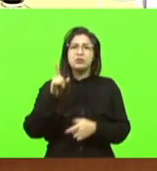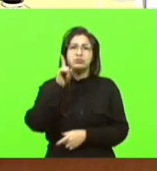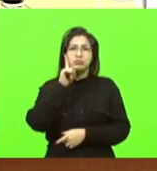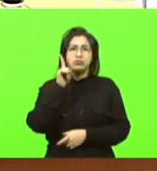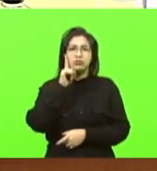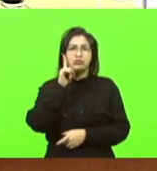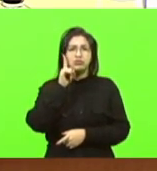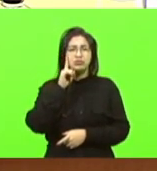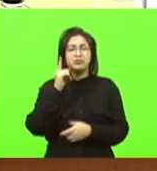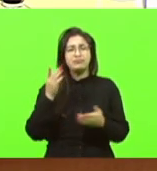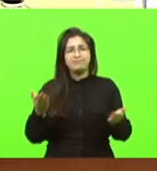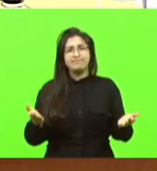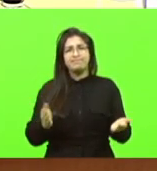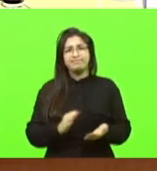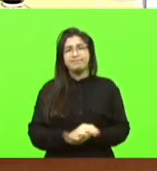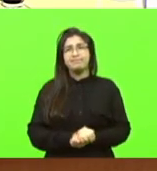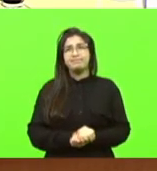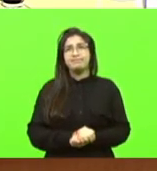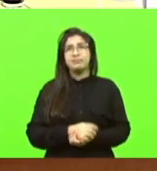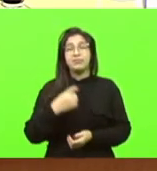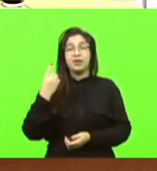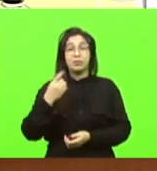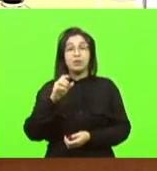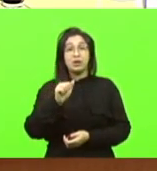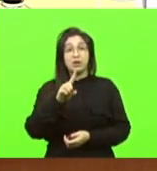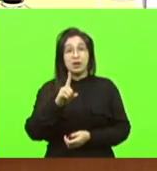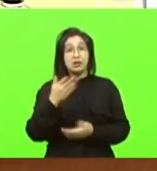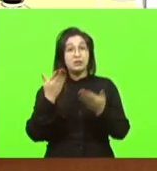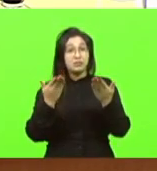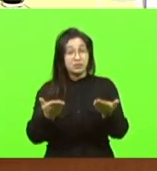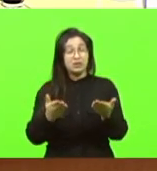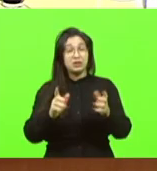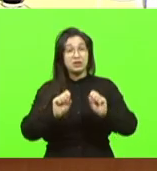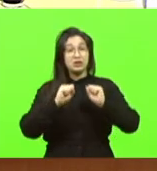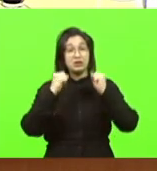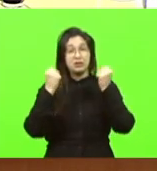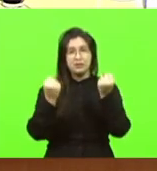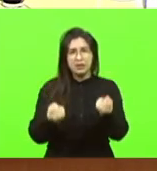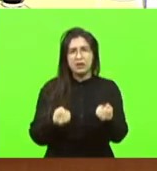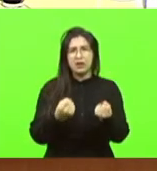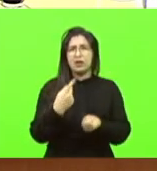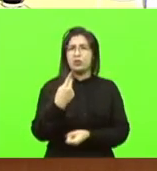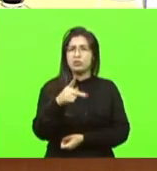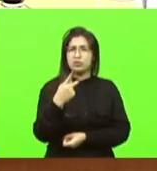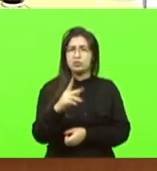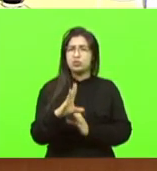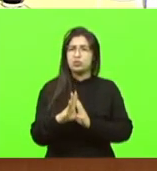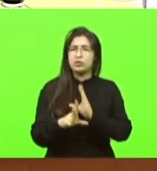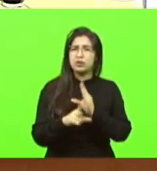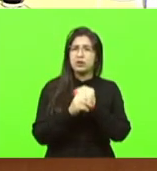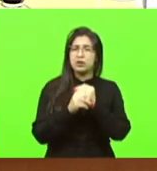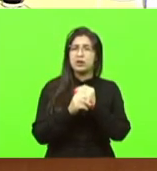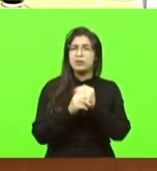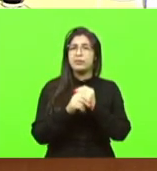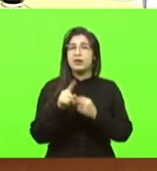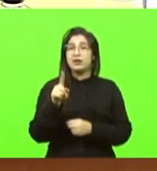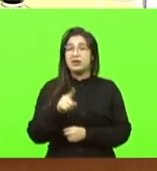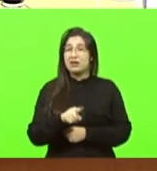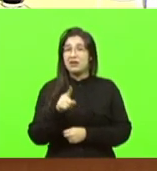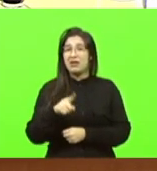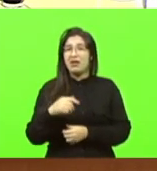dia ele tá da vossa excelência' defendeu muito a sua emenda está sendo uma uma